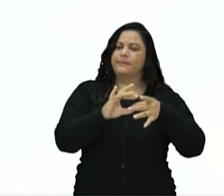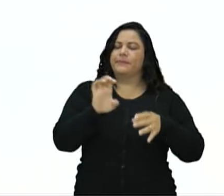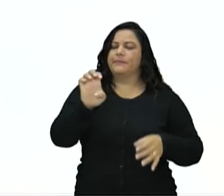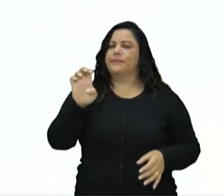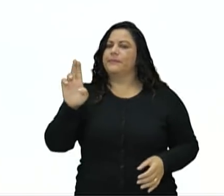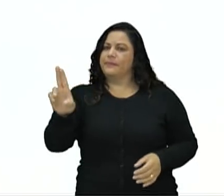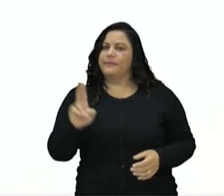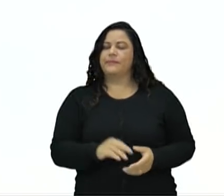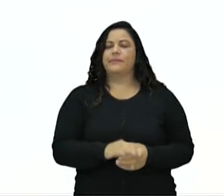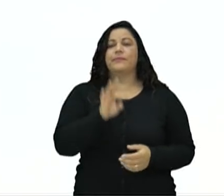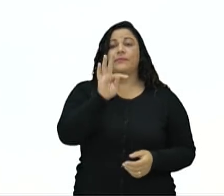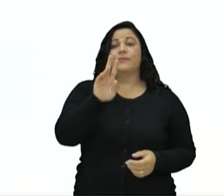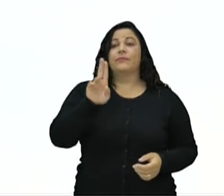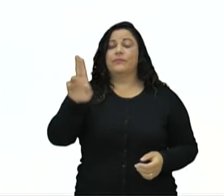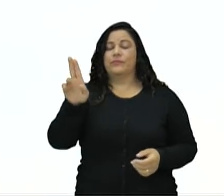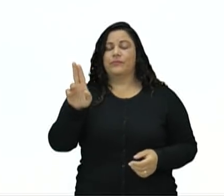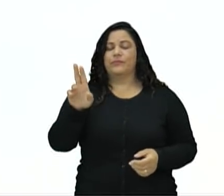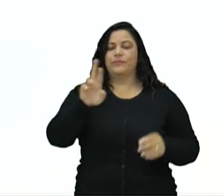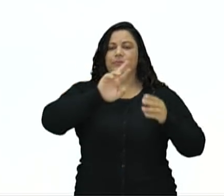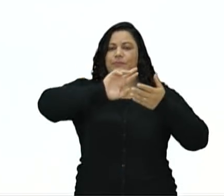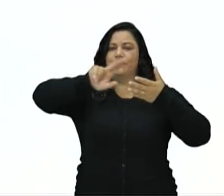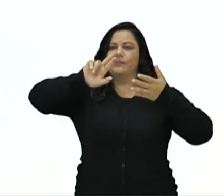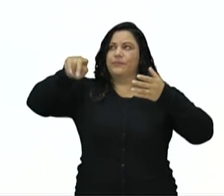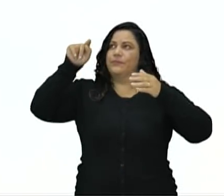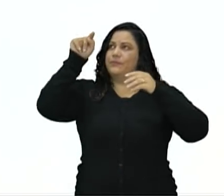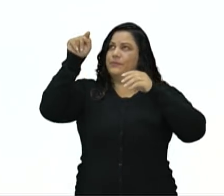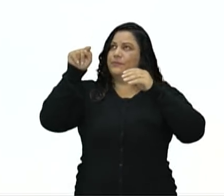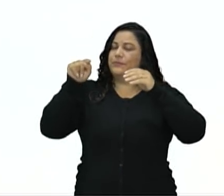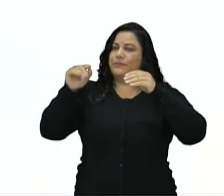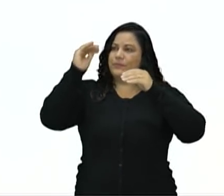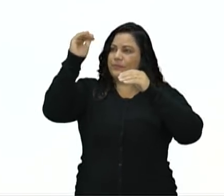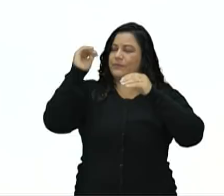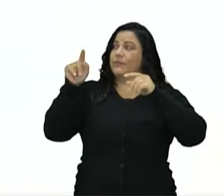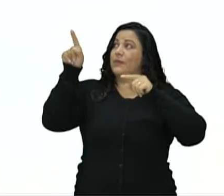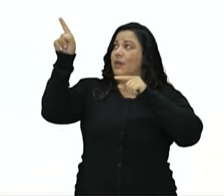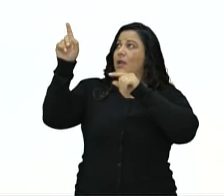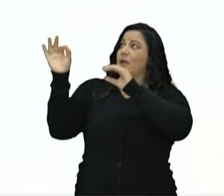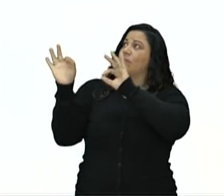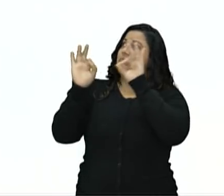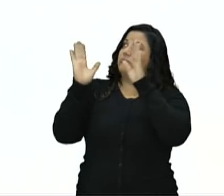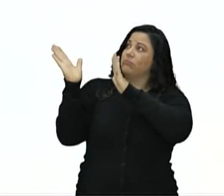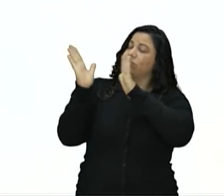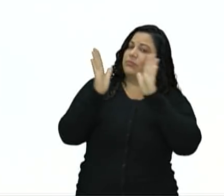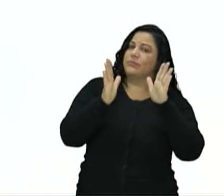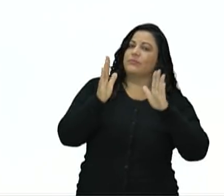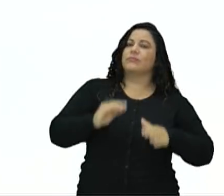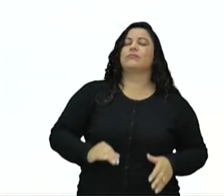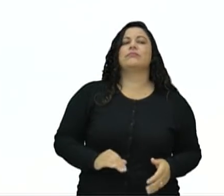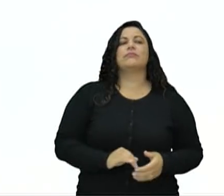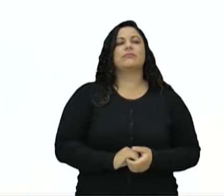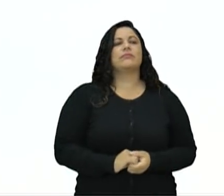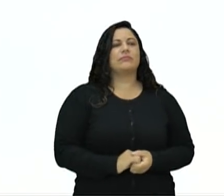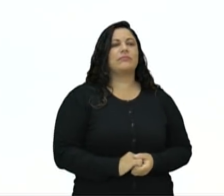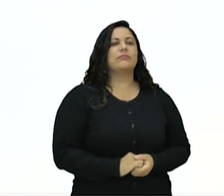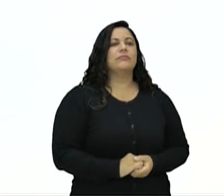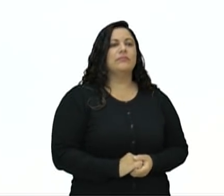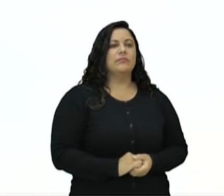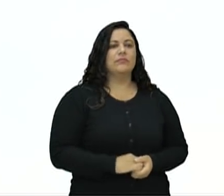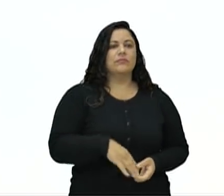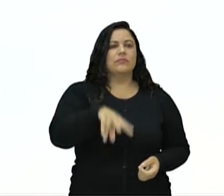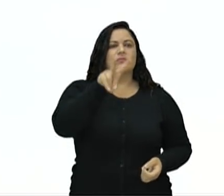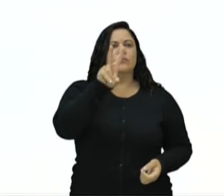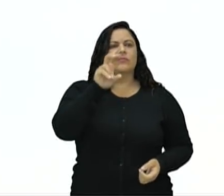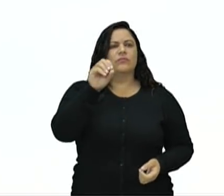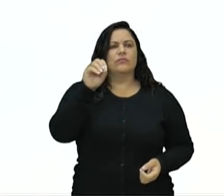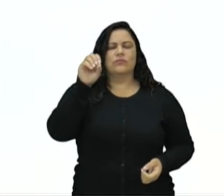tu, se correspondente a ele, nos, nós, vós, o correspondente a vós é o vos,